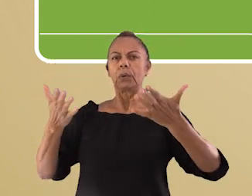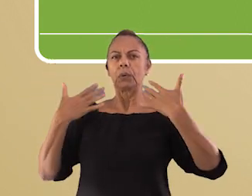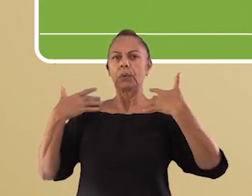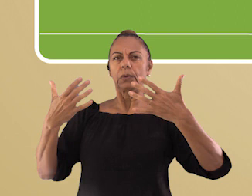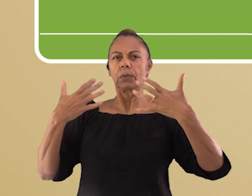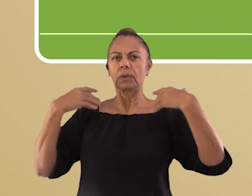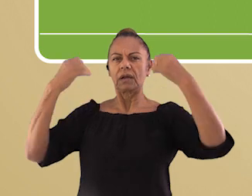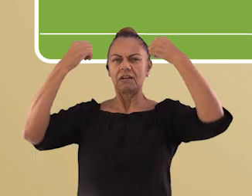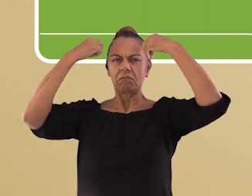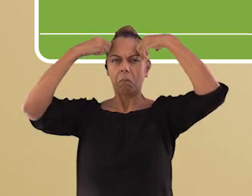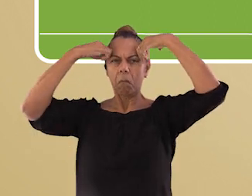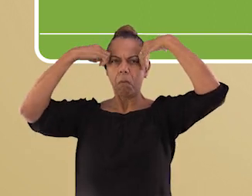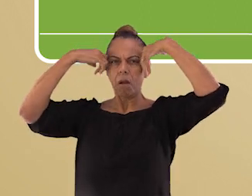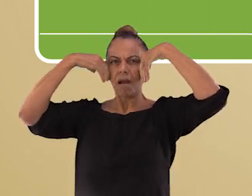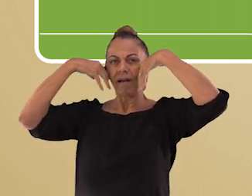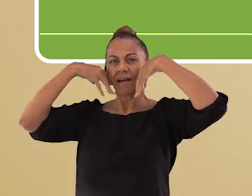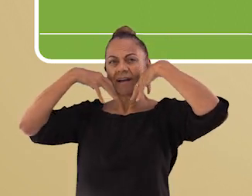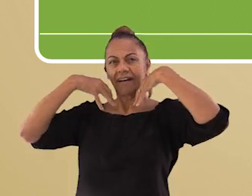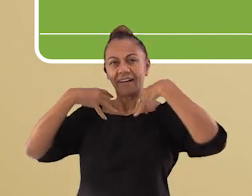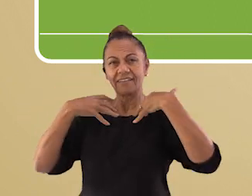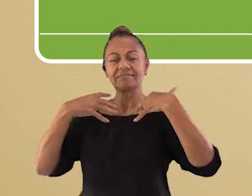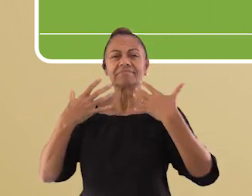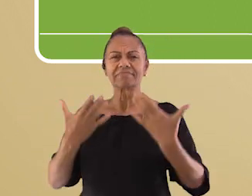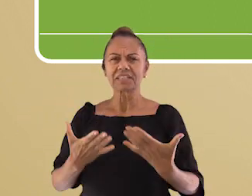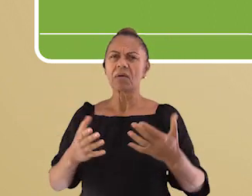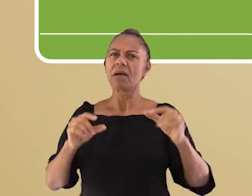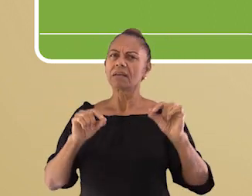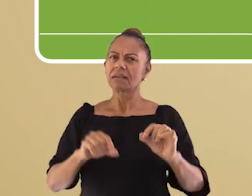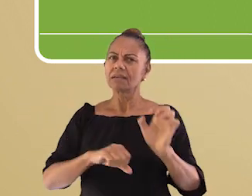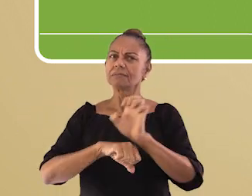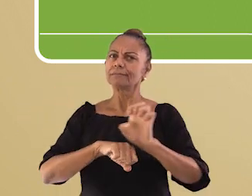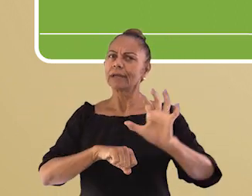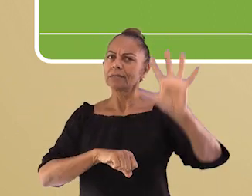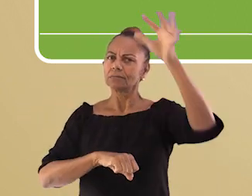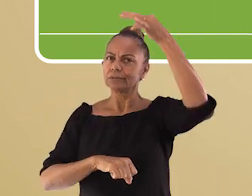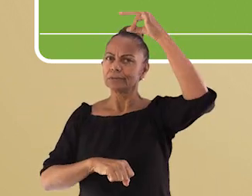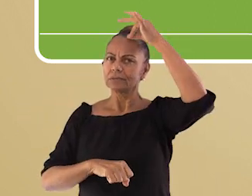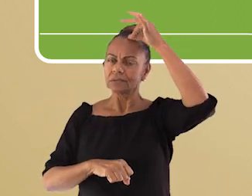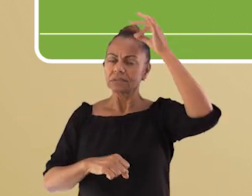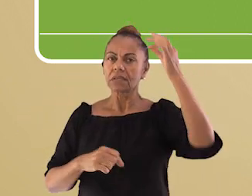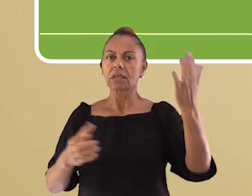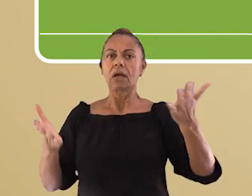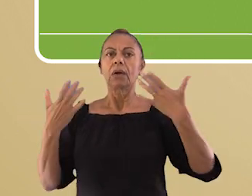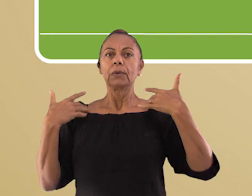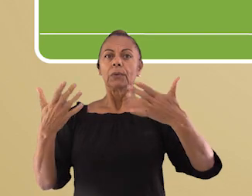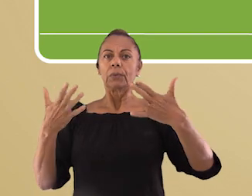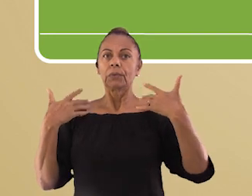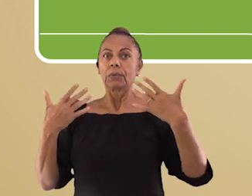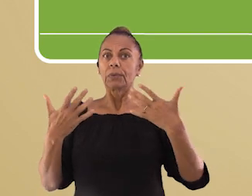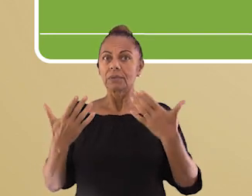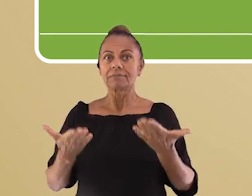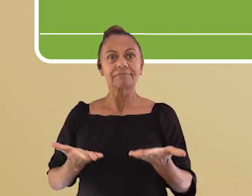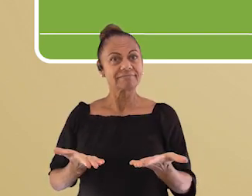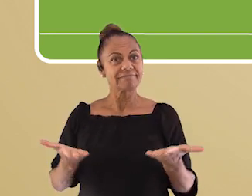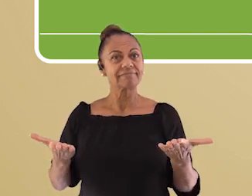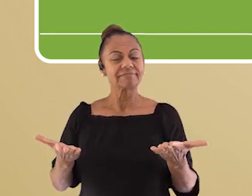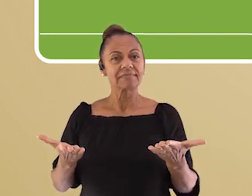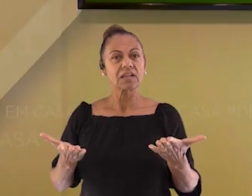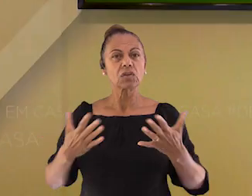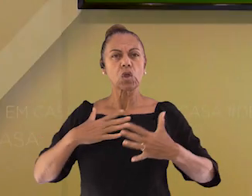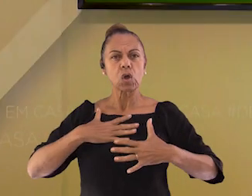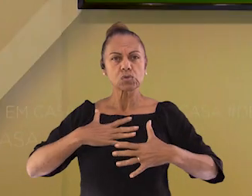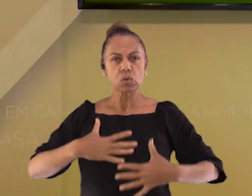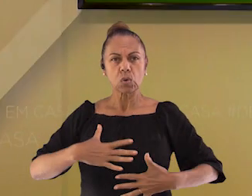quê? Você não sabe o que é transpirar? Nós transpiramos quando sentimos muito calor, como